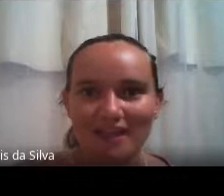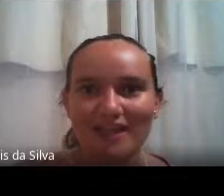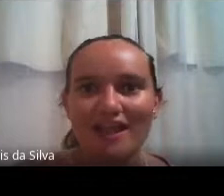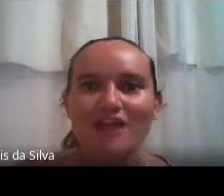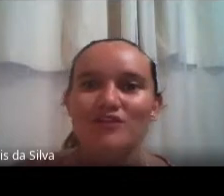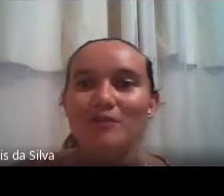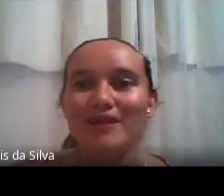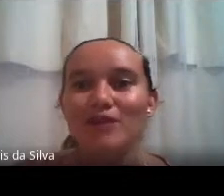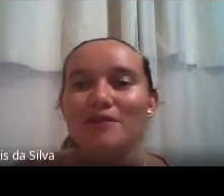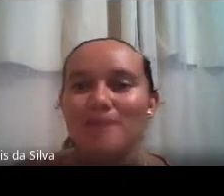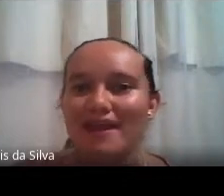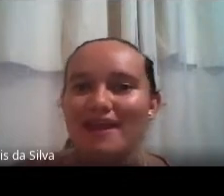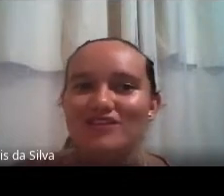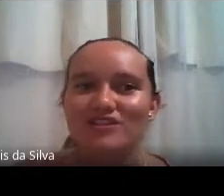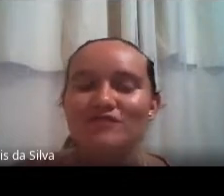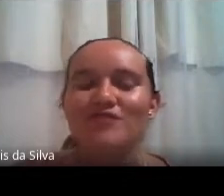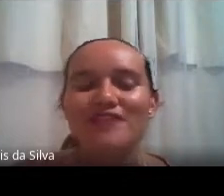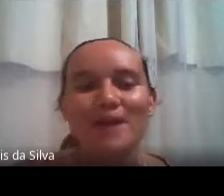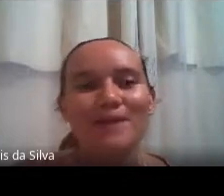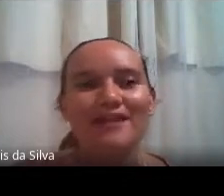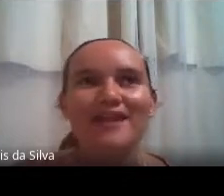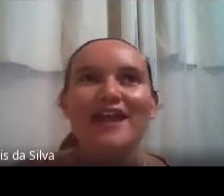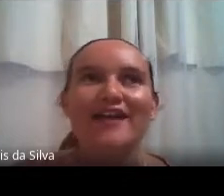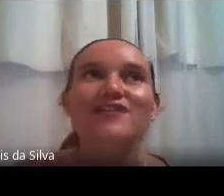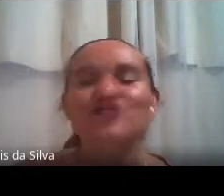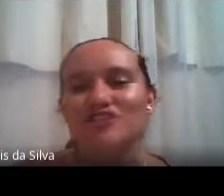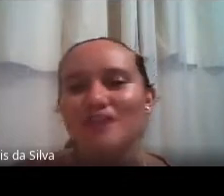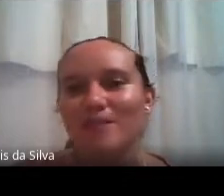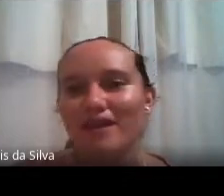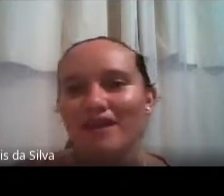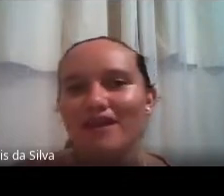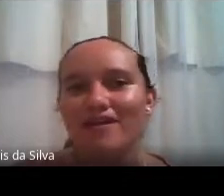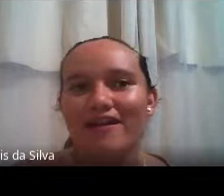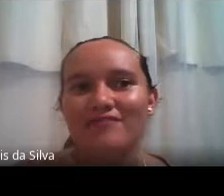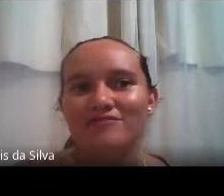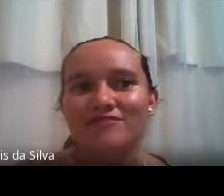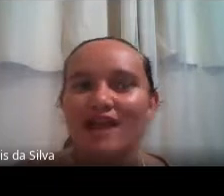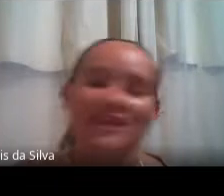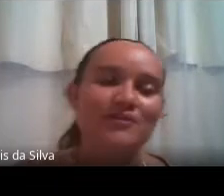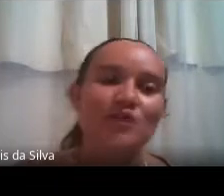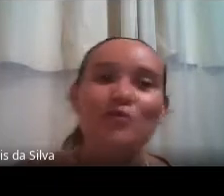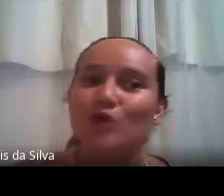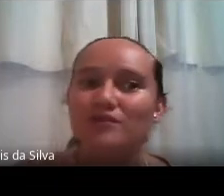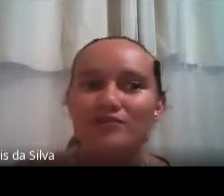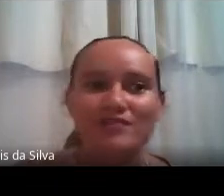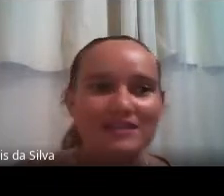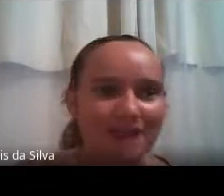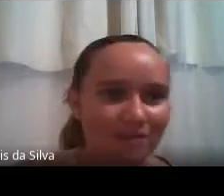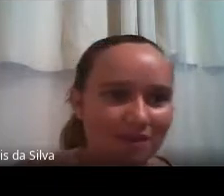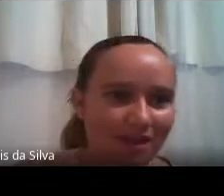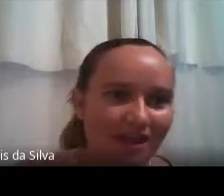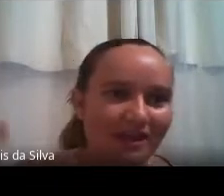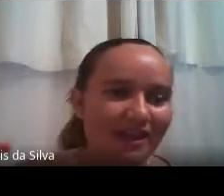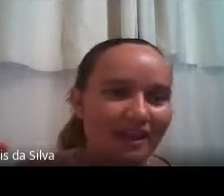né? Só que também não impede de você aprender antes de saber a Libras como um todo. Então, se você